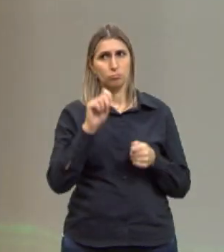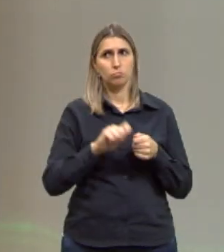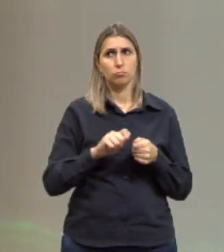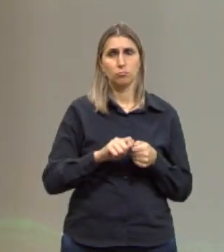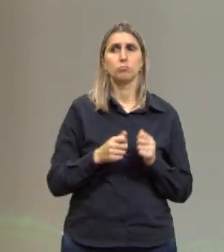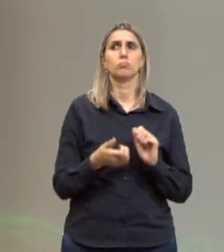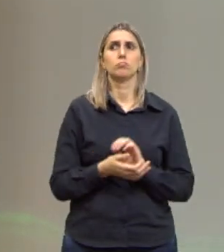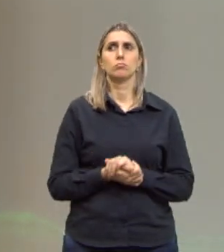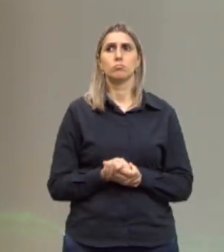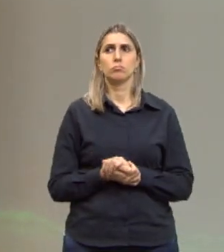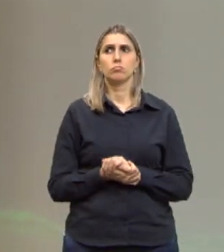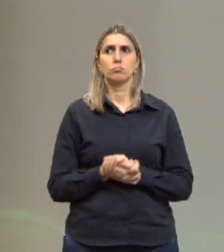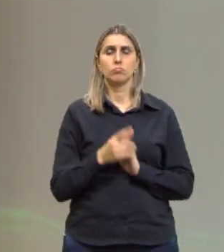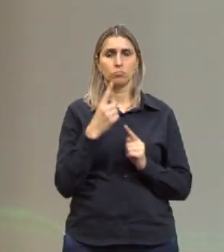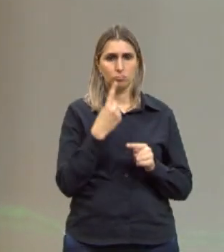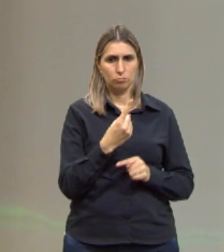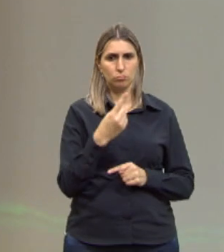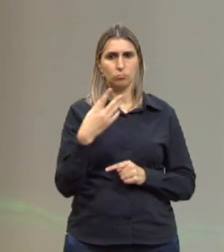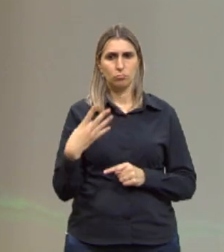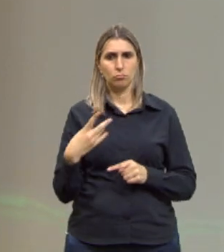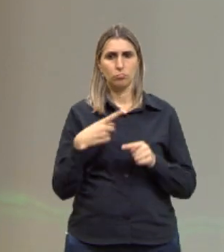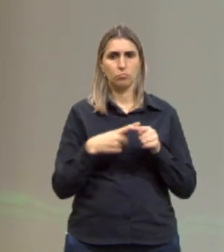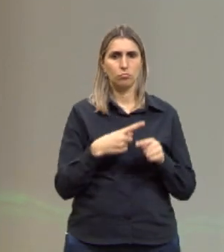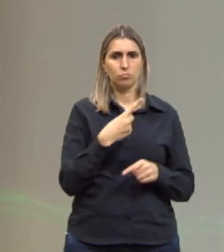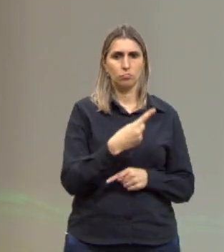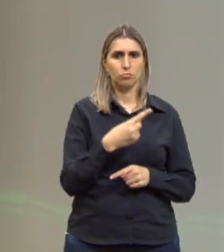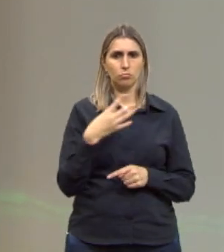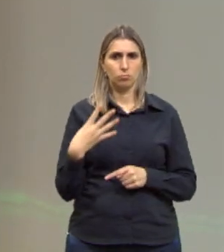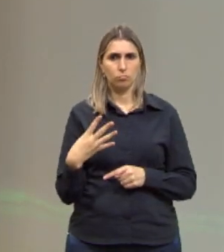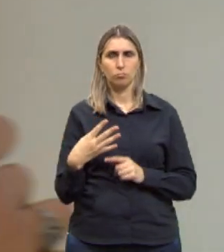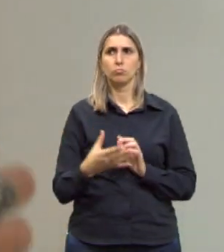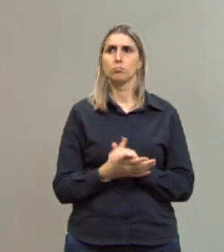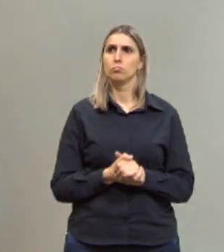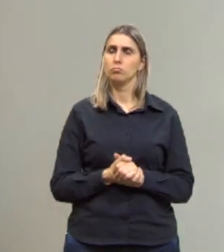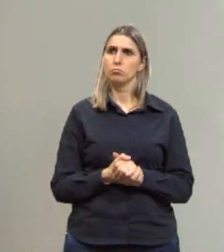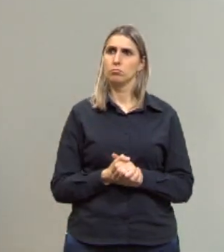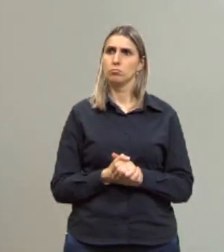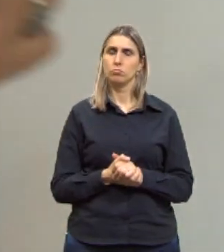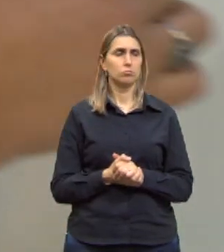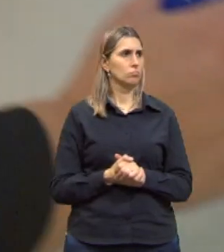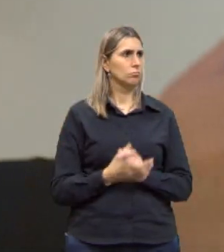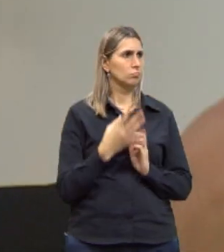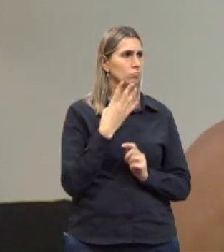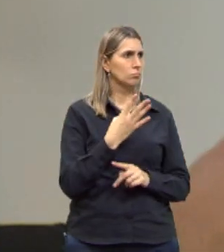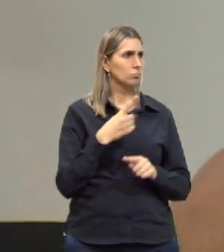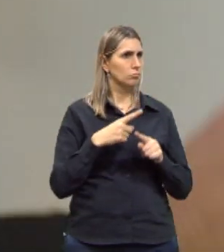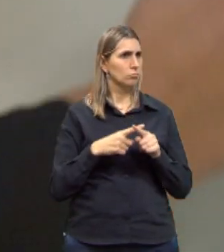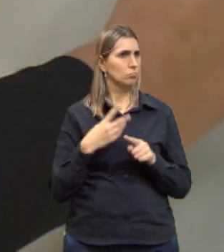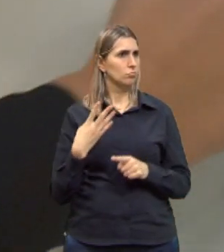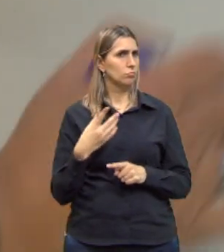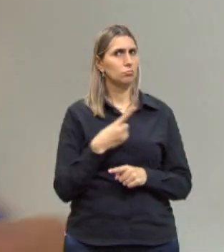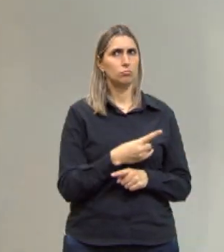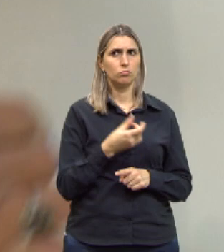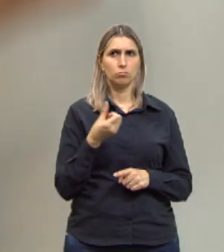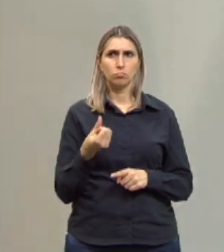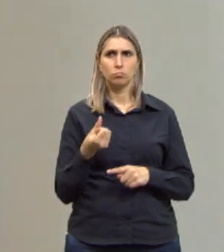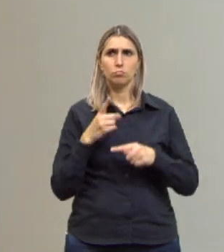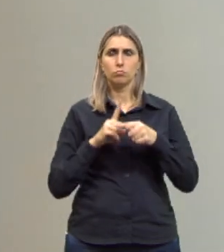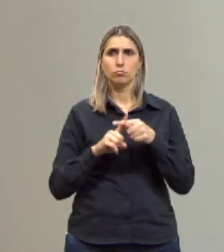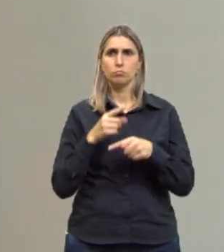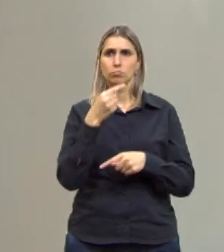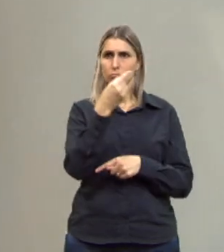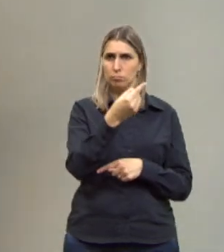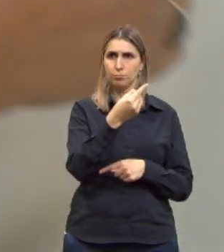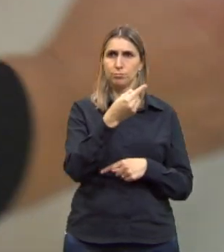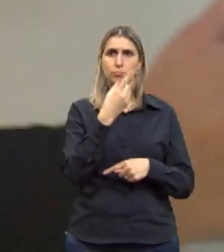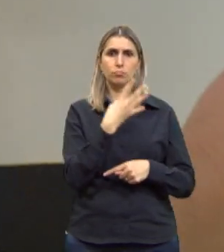conferir. Que é fazer 14 vezes 14. 4 vezes 4, 16, vai 1.